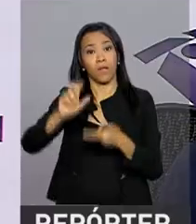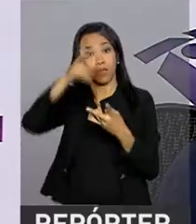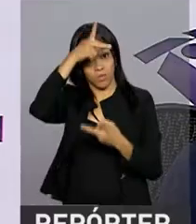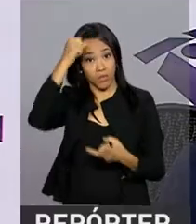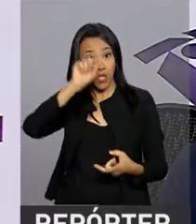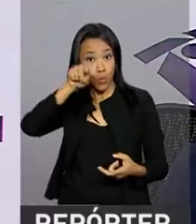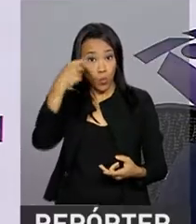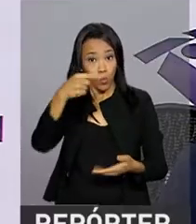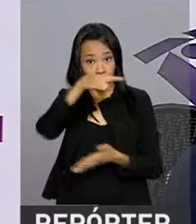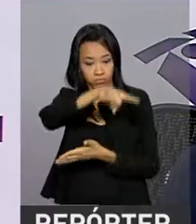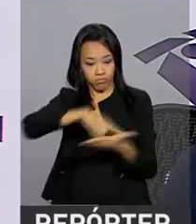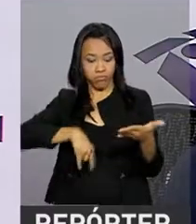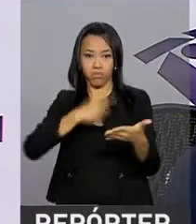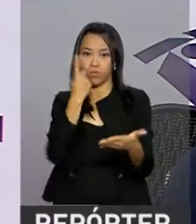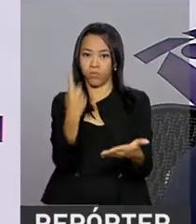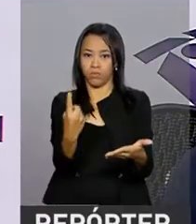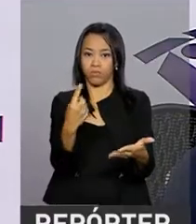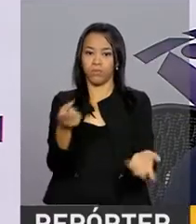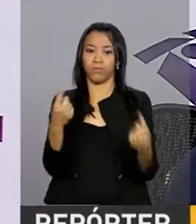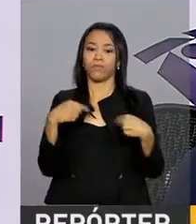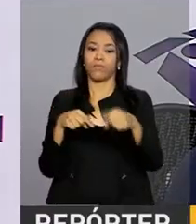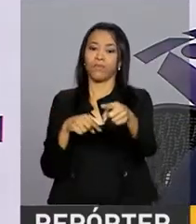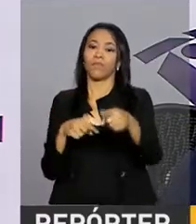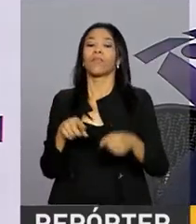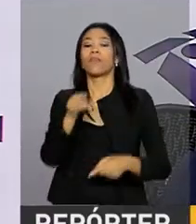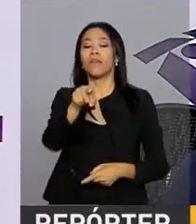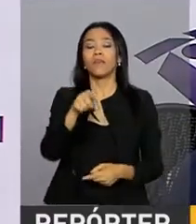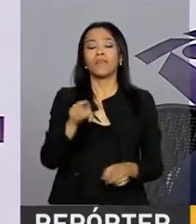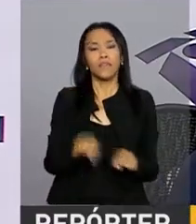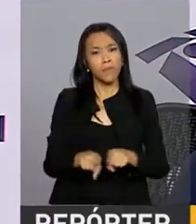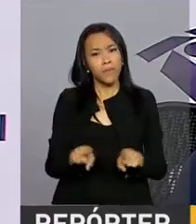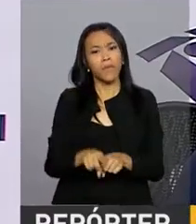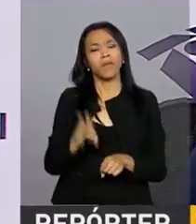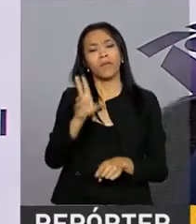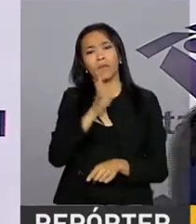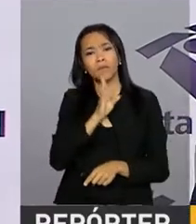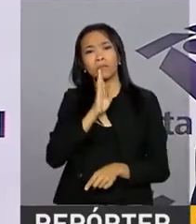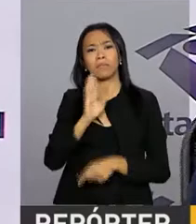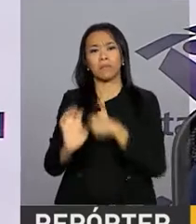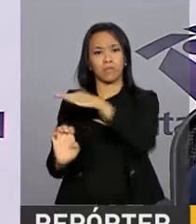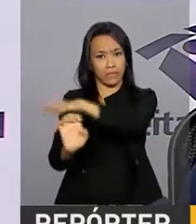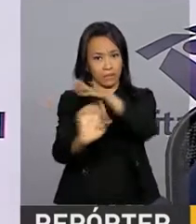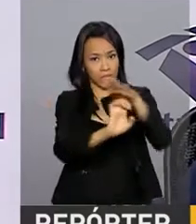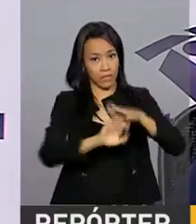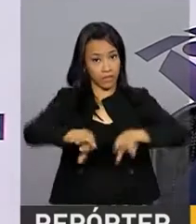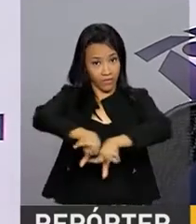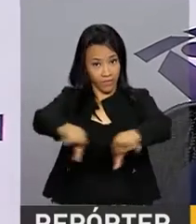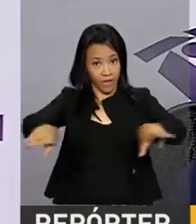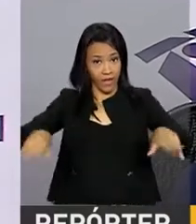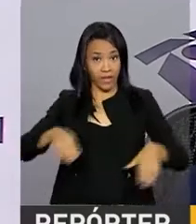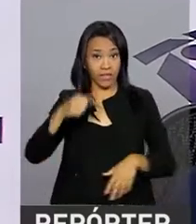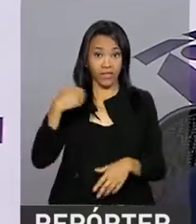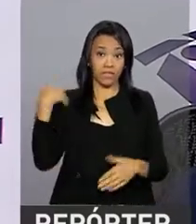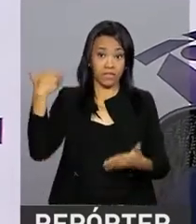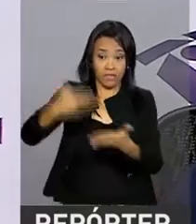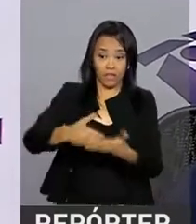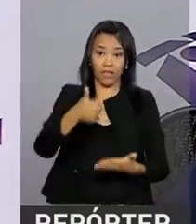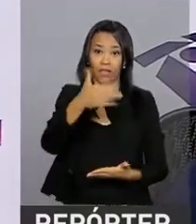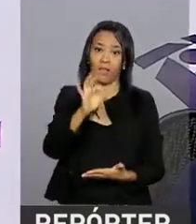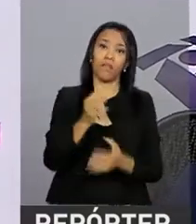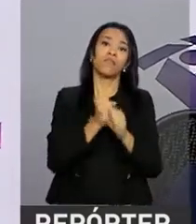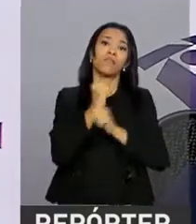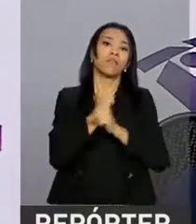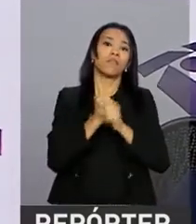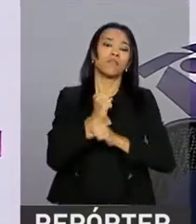maior ganho é formalização empresarial e também formalização do emprego muitas empresas nesses dez anos se registraram e